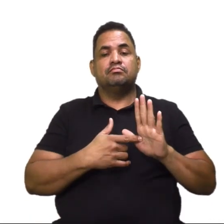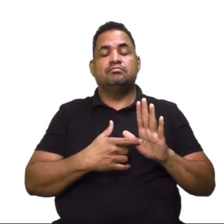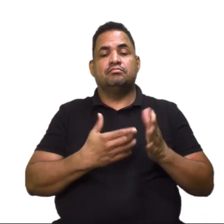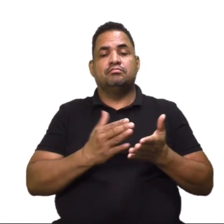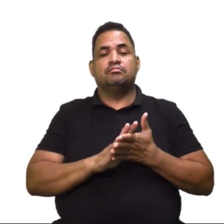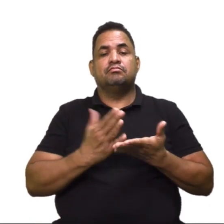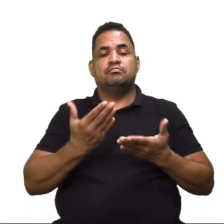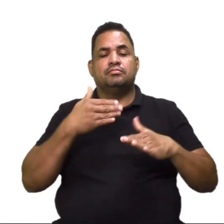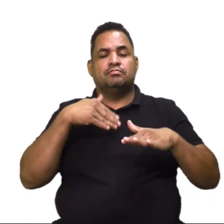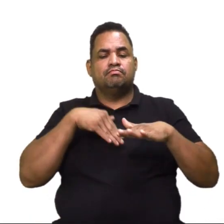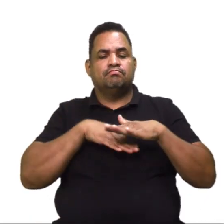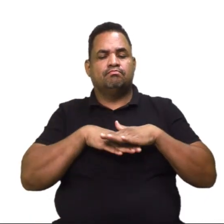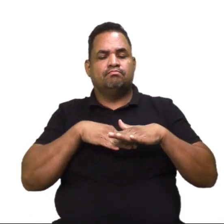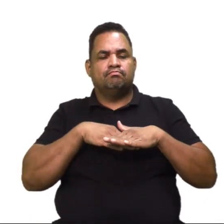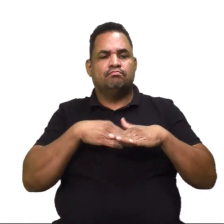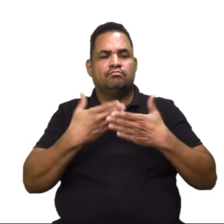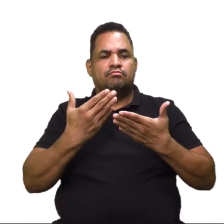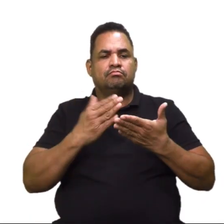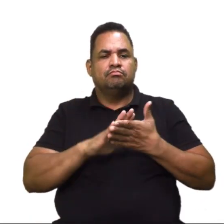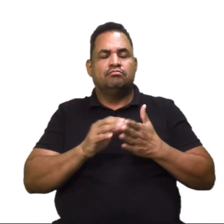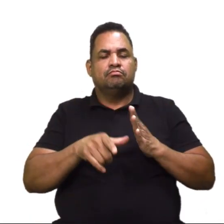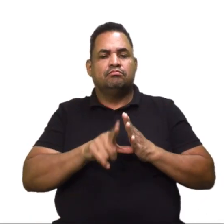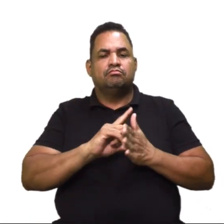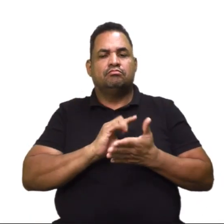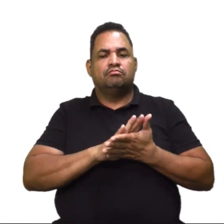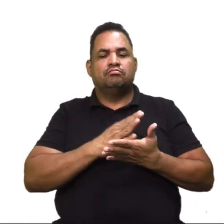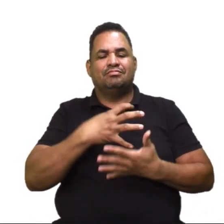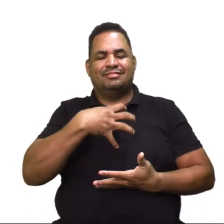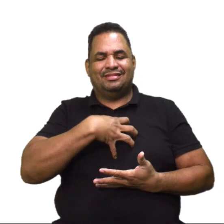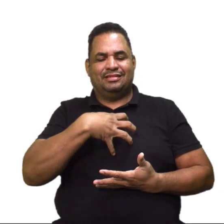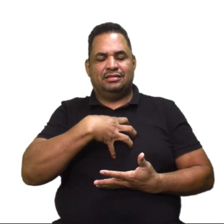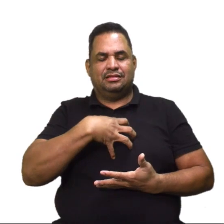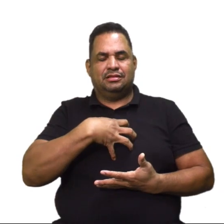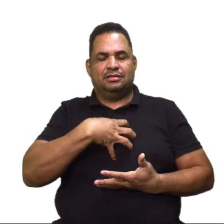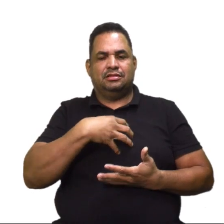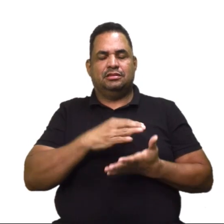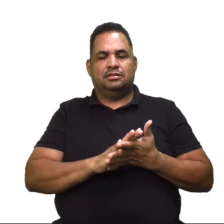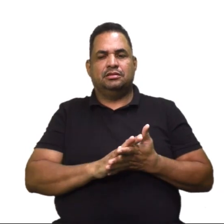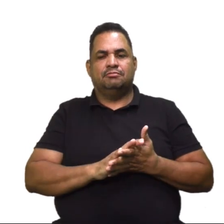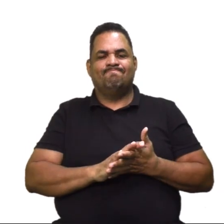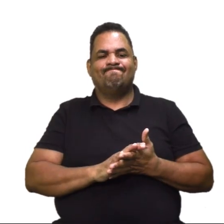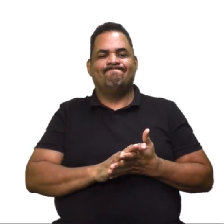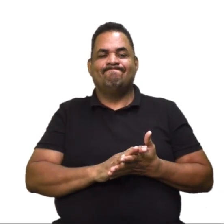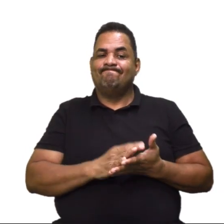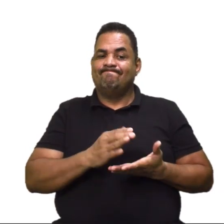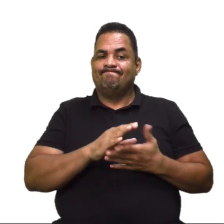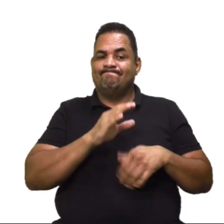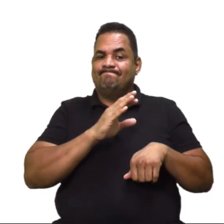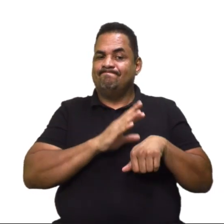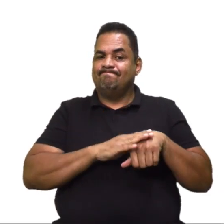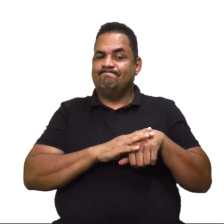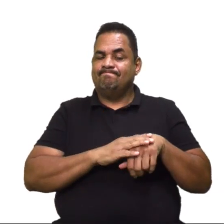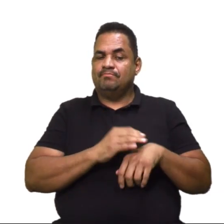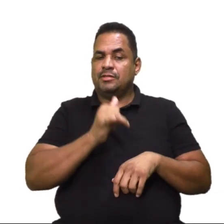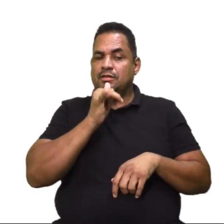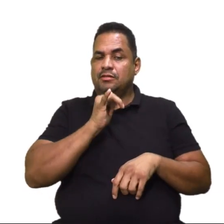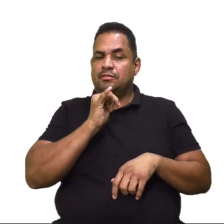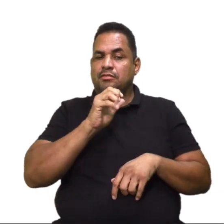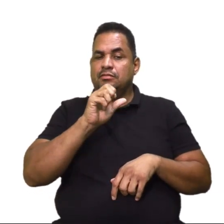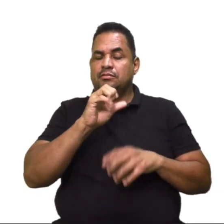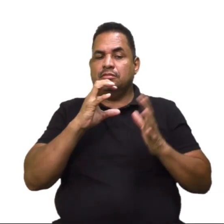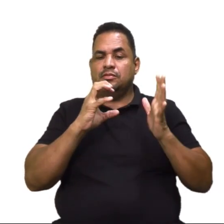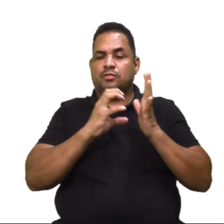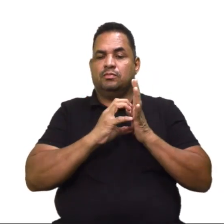incubação prolongado antes do início dos sintomas, como a AIDS. Né? Ou seja, a pessoa